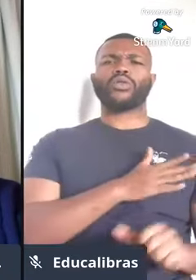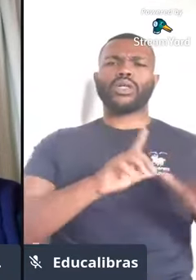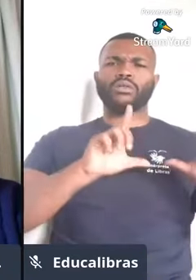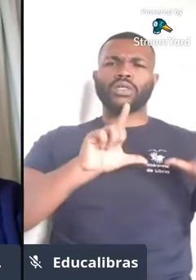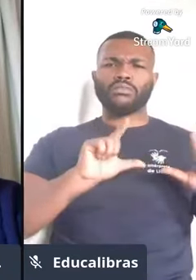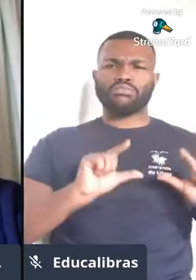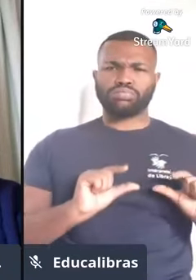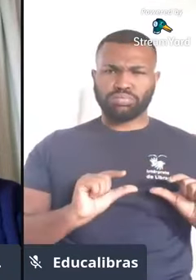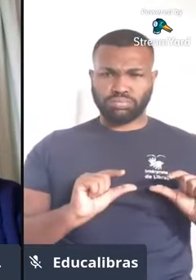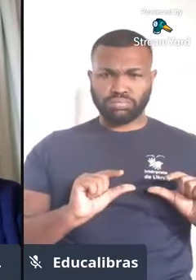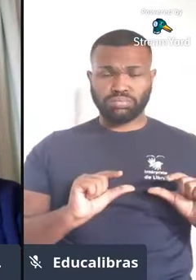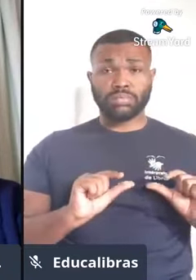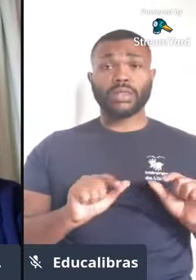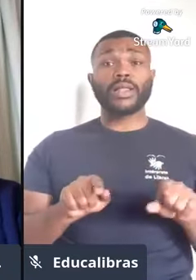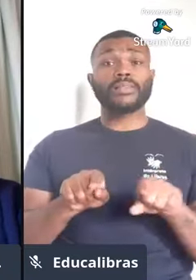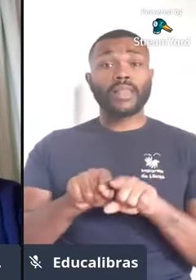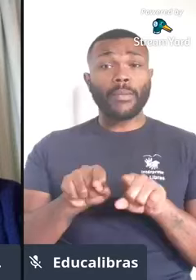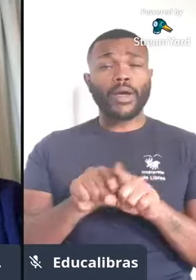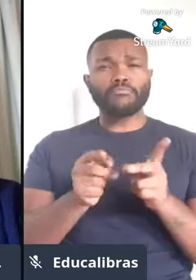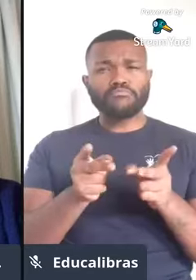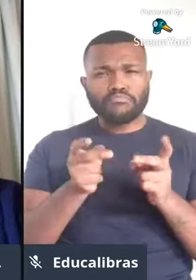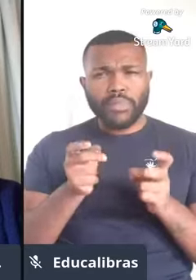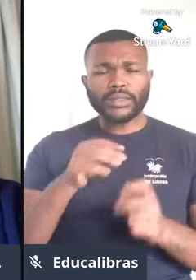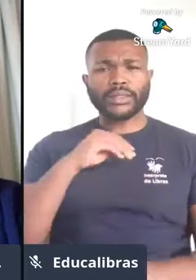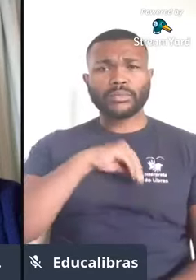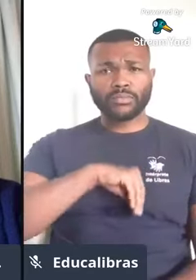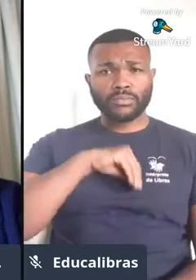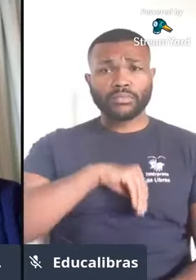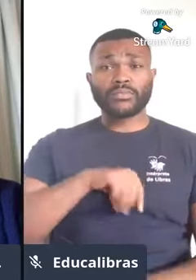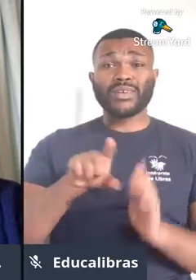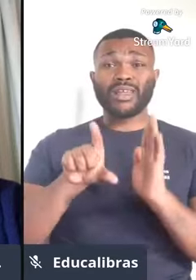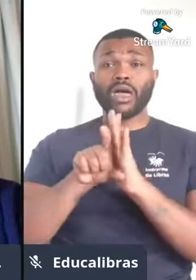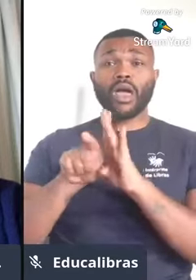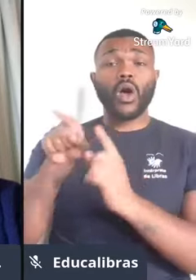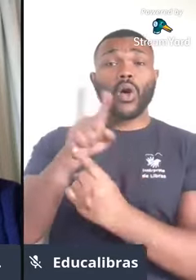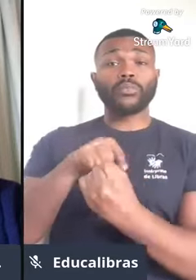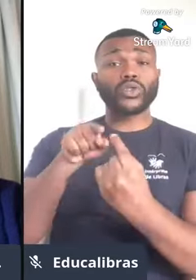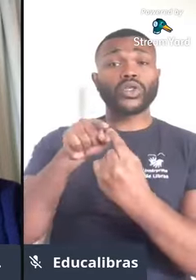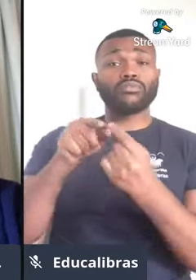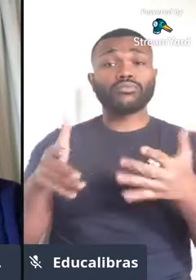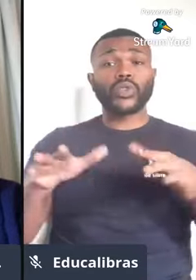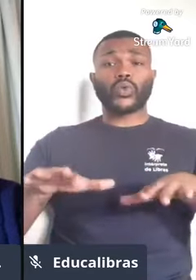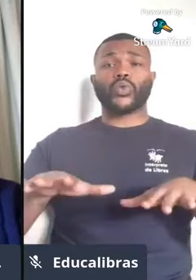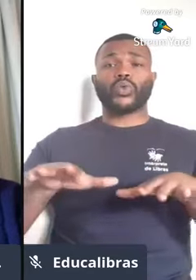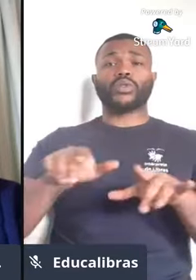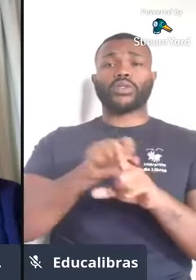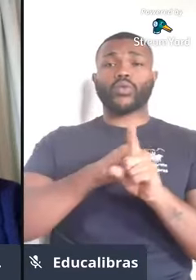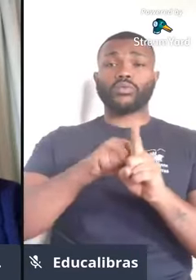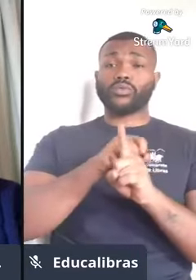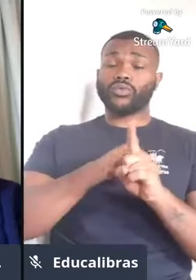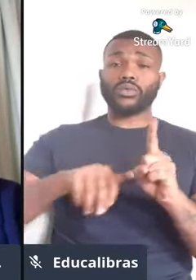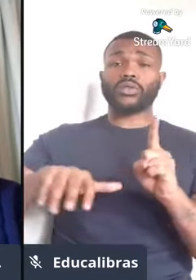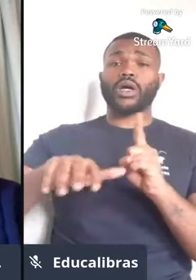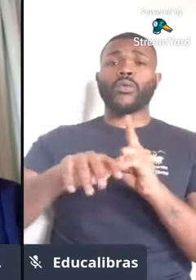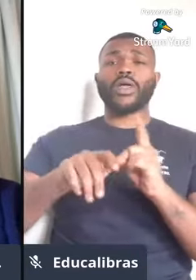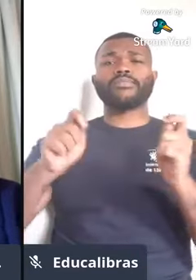mais do que a percepção do salário, o objetivo da lei é a inclusão social. E isso só é possível